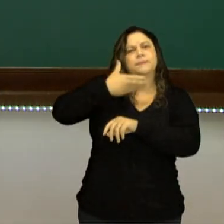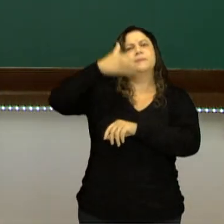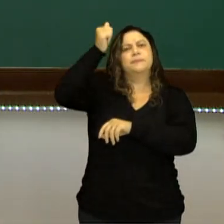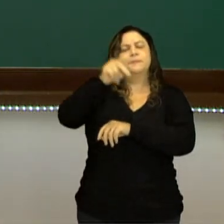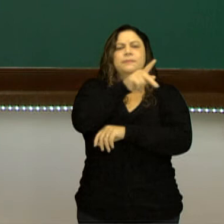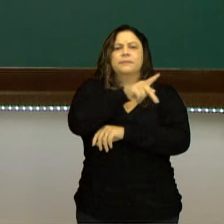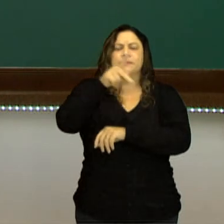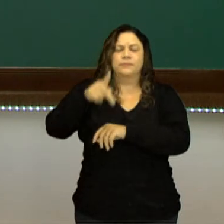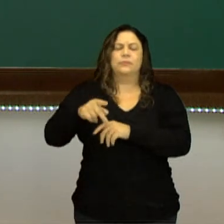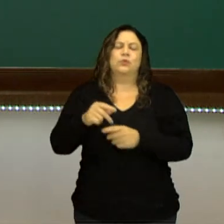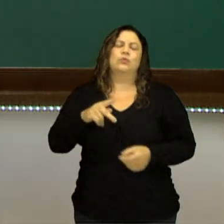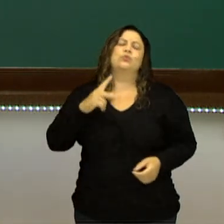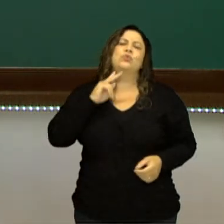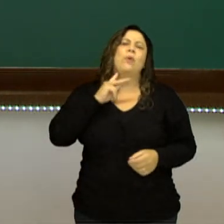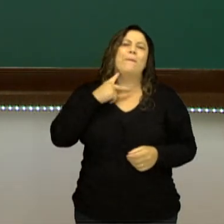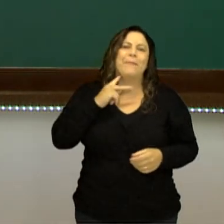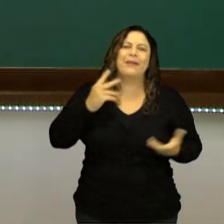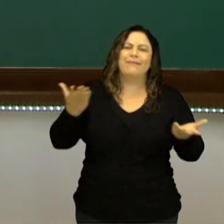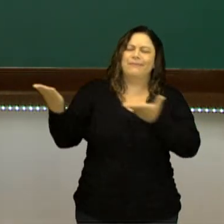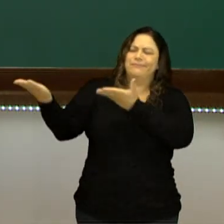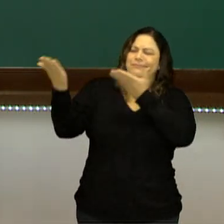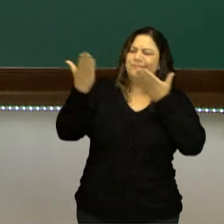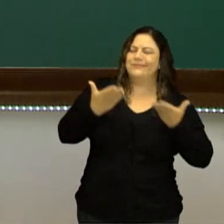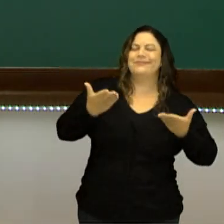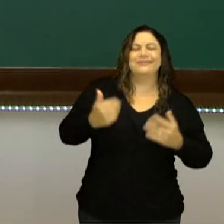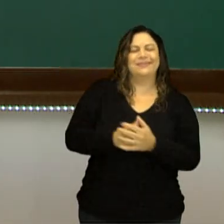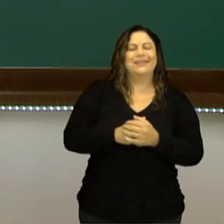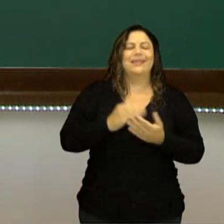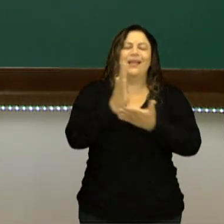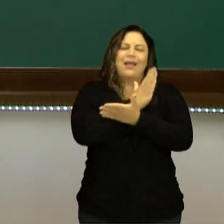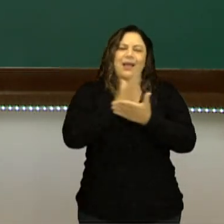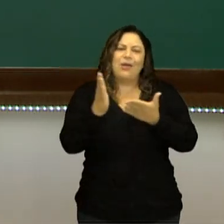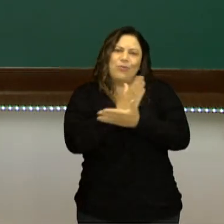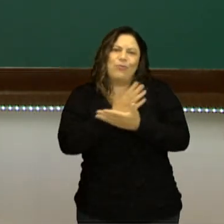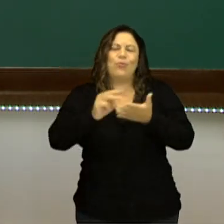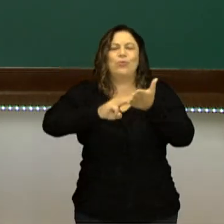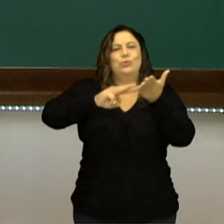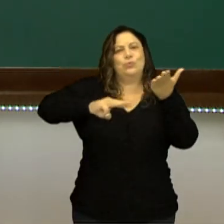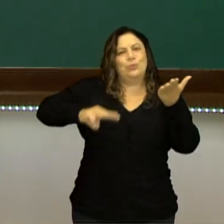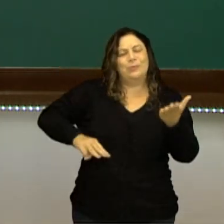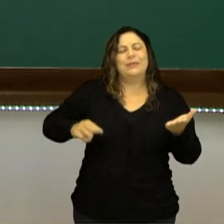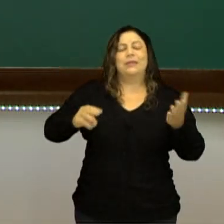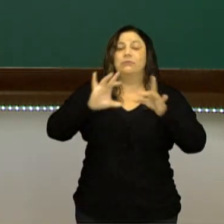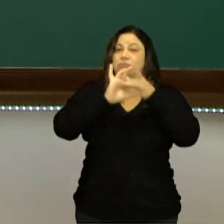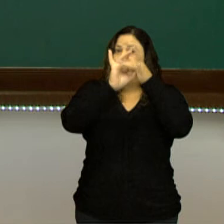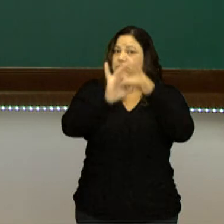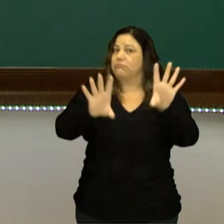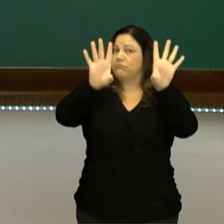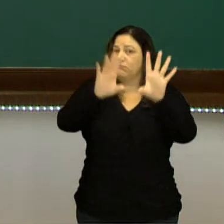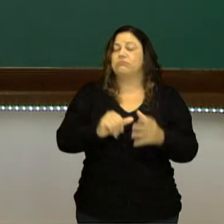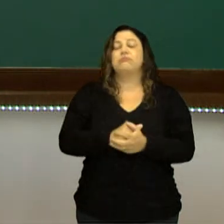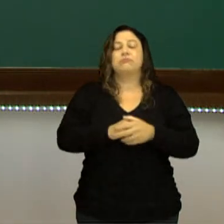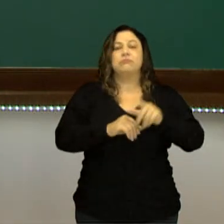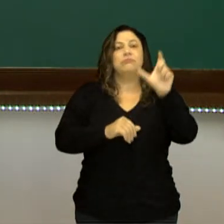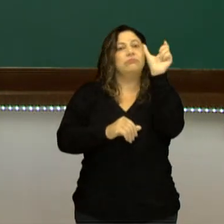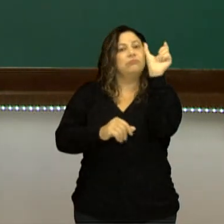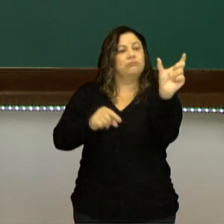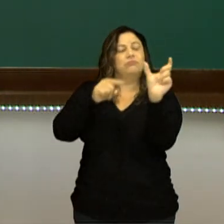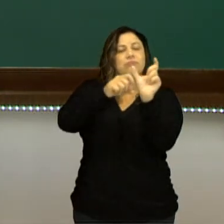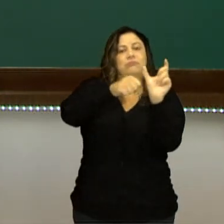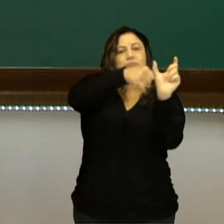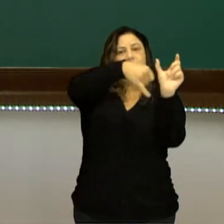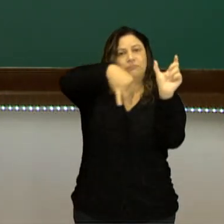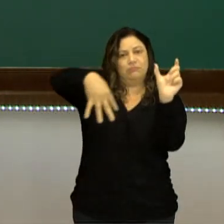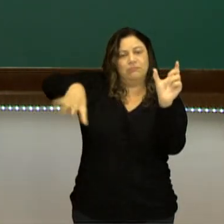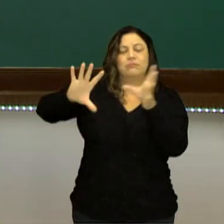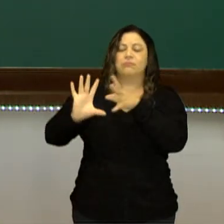trouxe hoje para vocês alguns dos métodos disponíveis, né? Como, por exemplo, o mapa mental, é uma técnica de estudo,